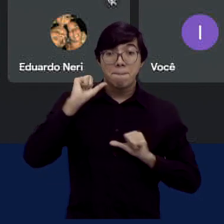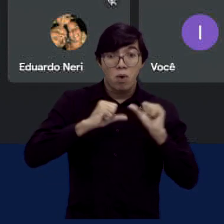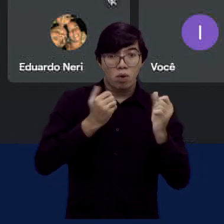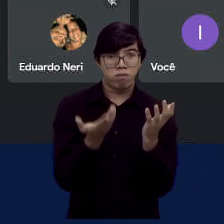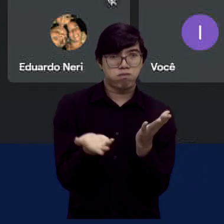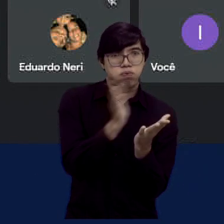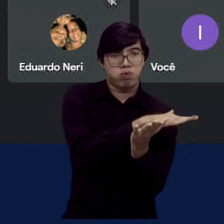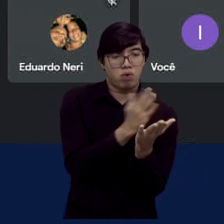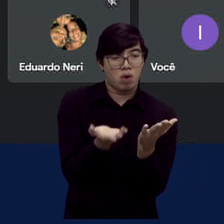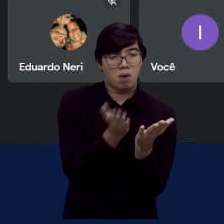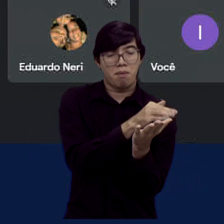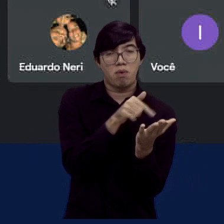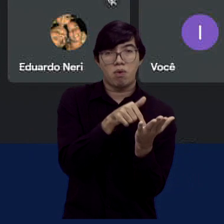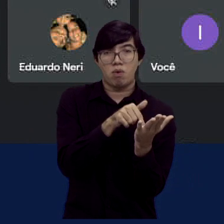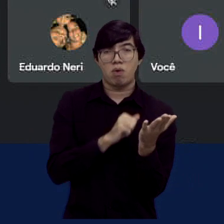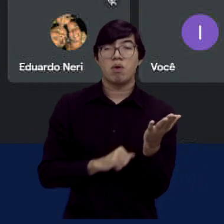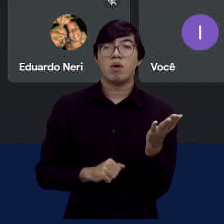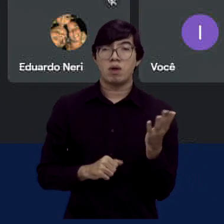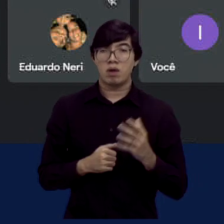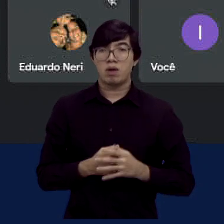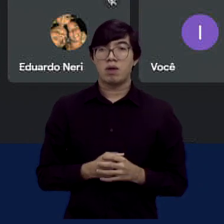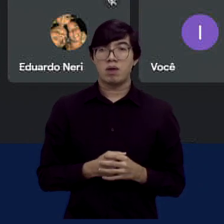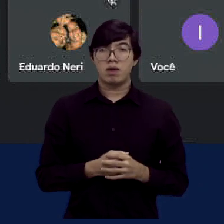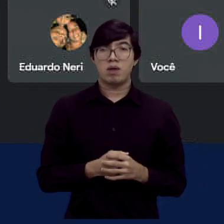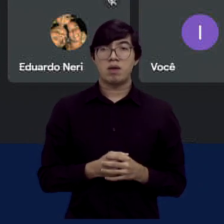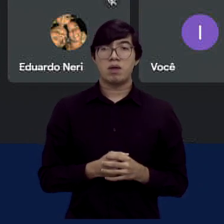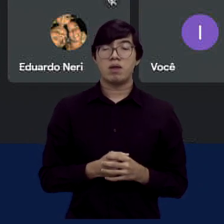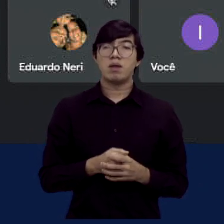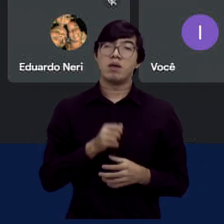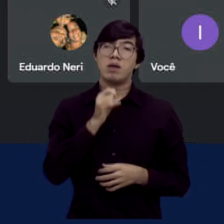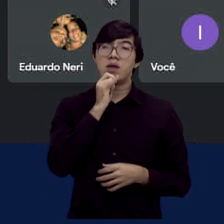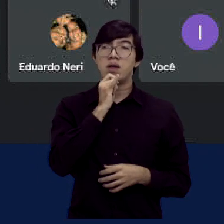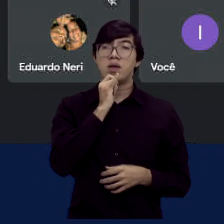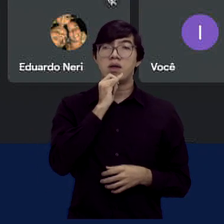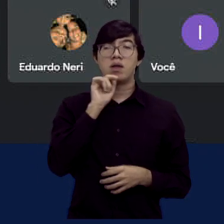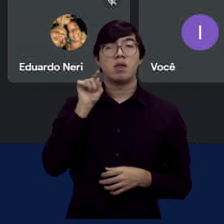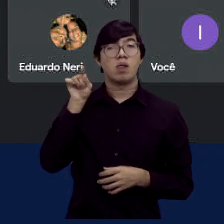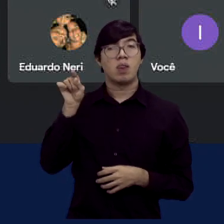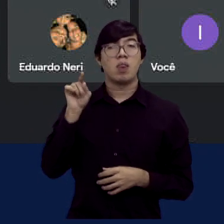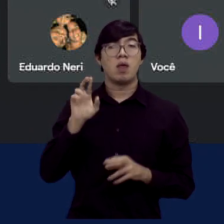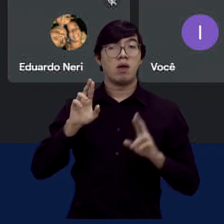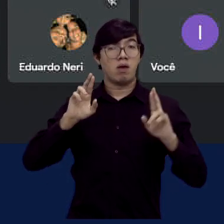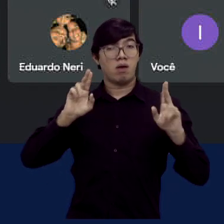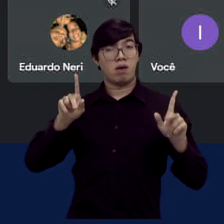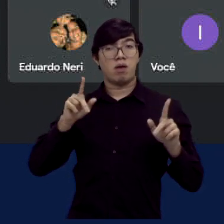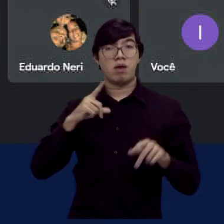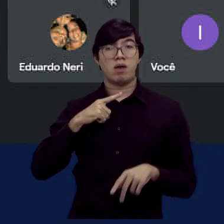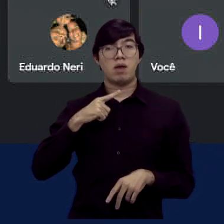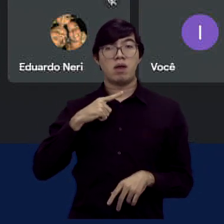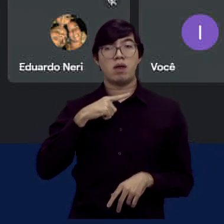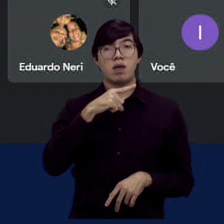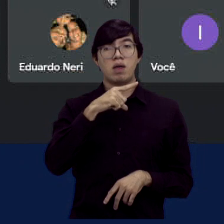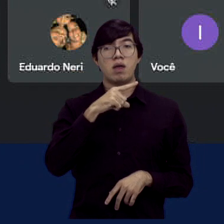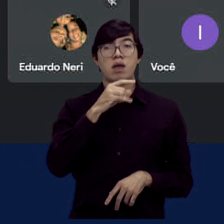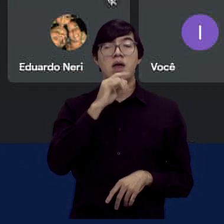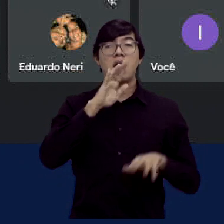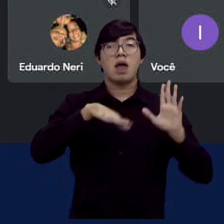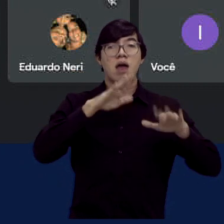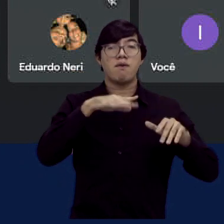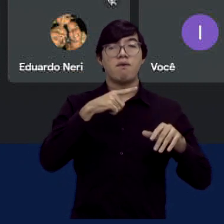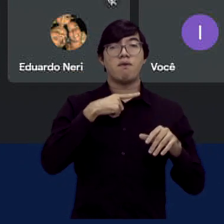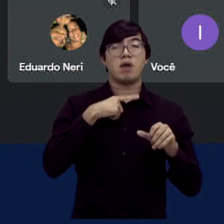franco-belga, ele às vezes mudam de lugar para outro, de pessoa para outra, de personagem para outro, fazem mudanças de capítulo no meio da